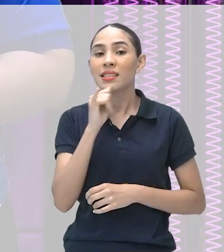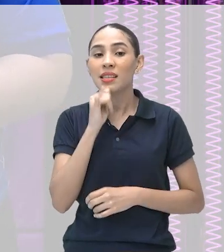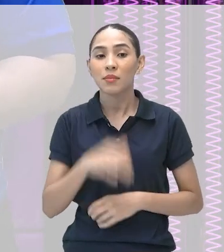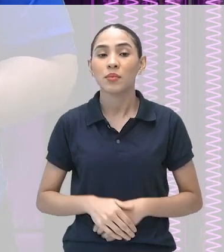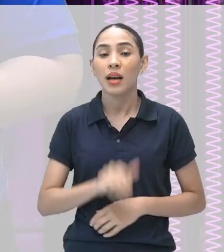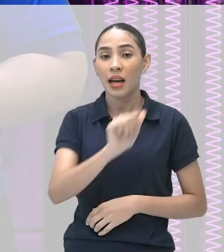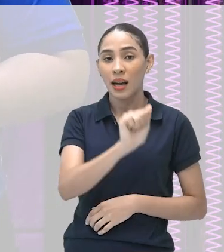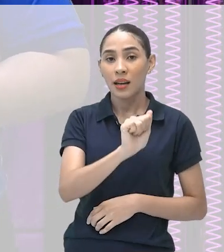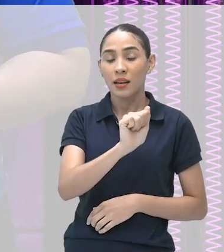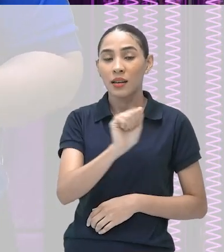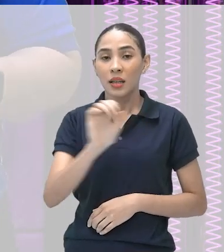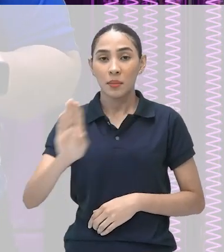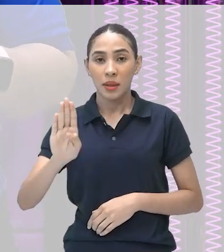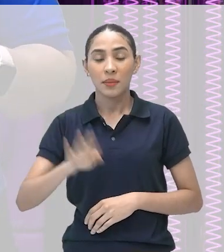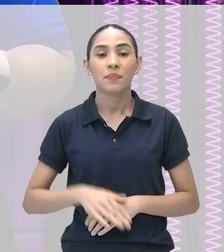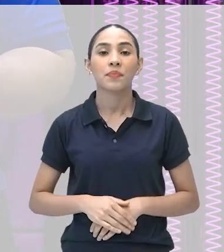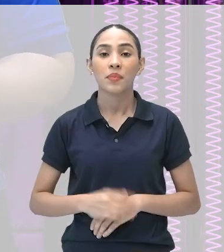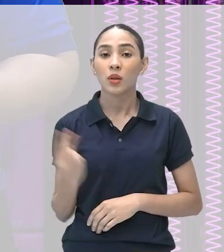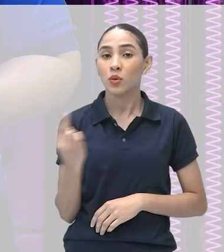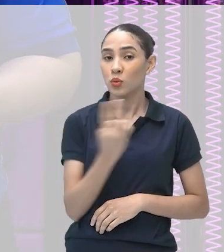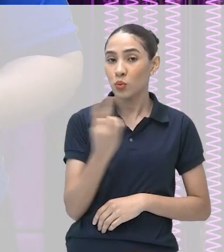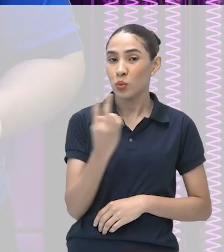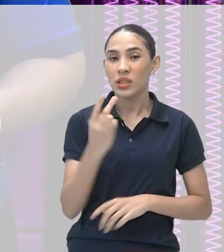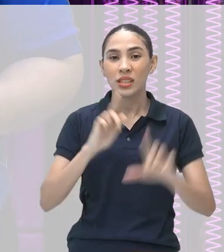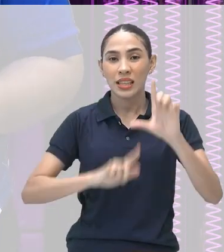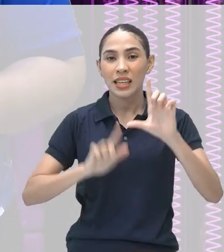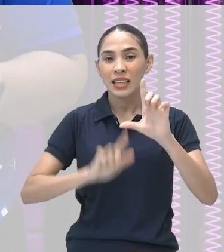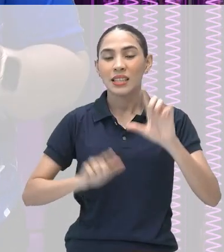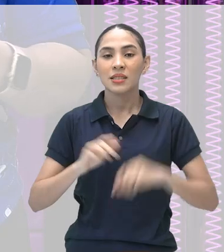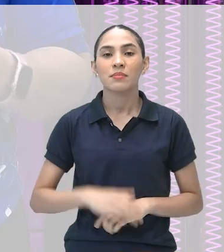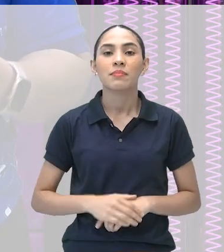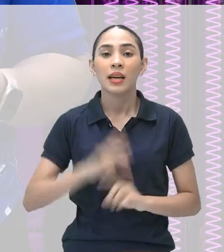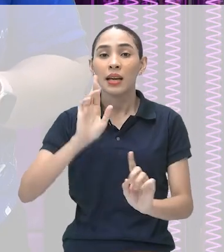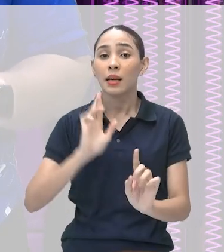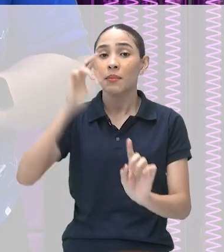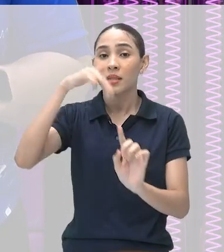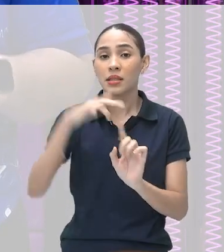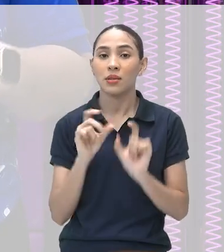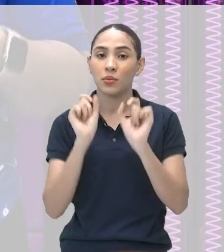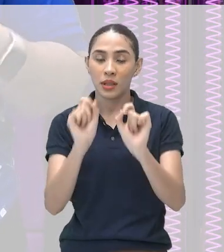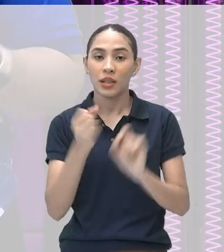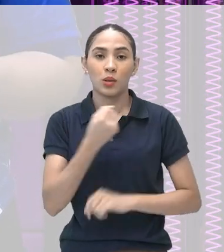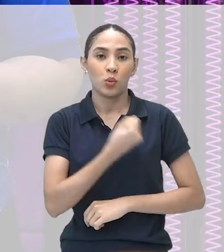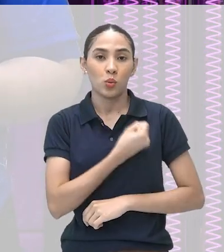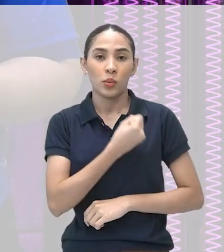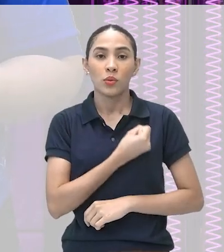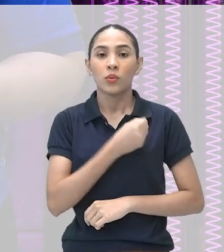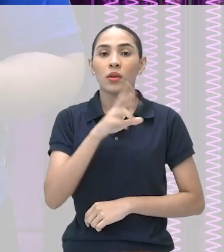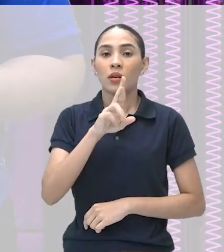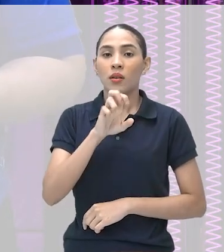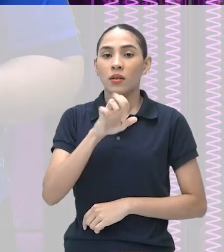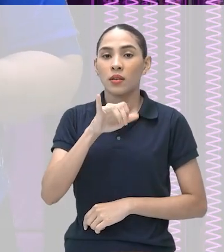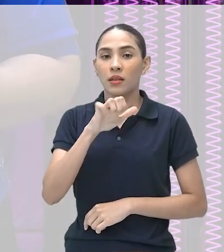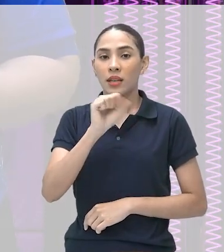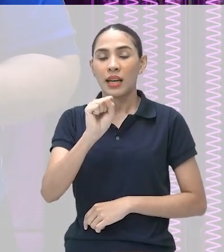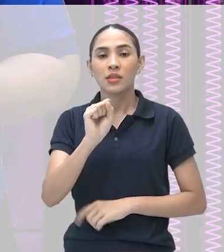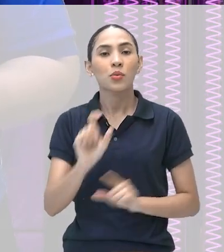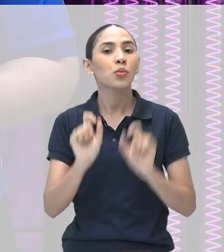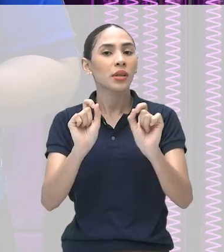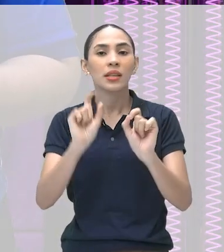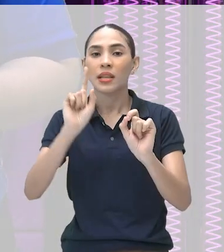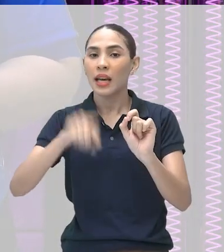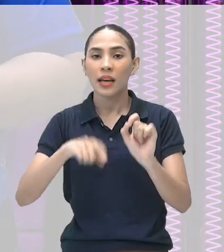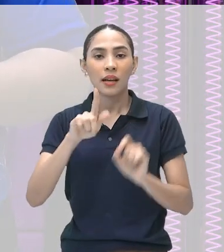letra A e a letra B. Essas duas letrinhas, elas estão representando aí números reais, né? E o que